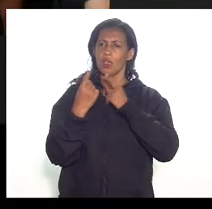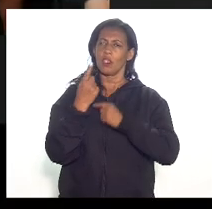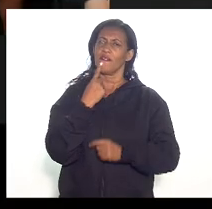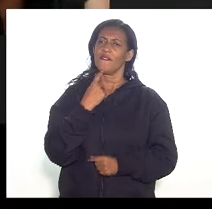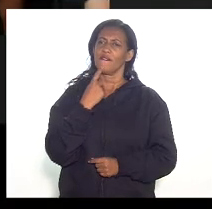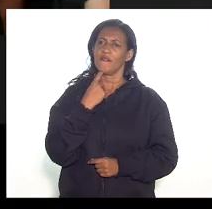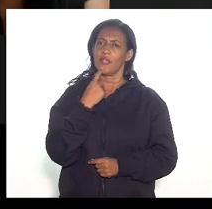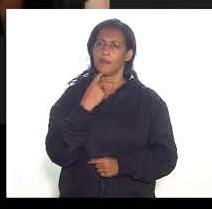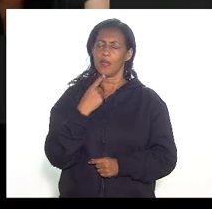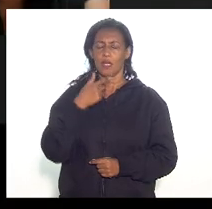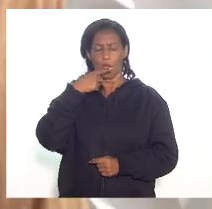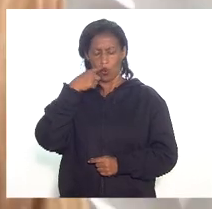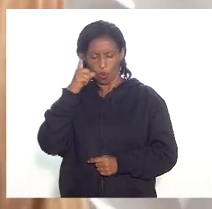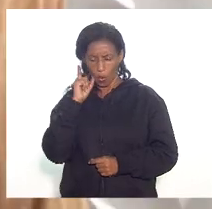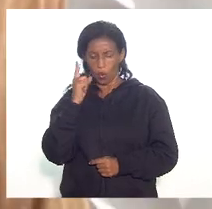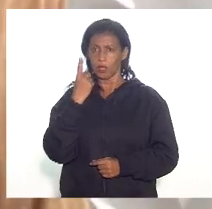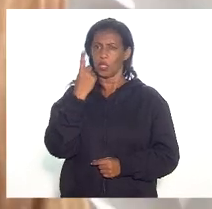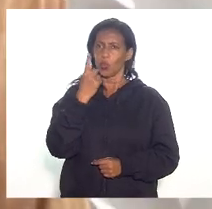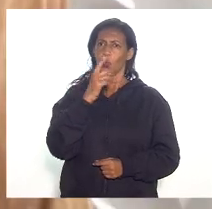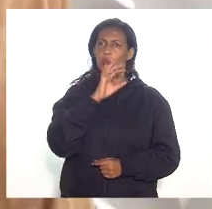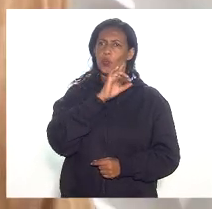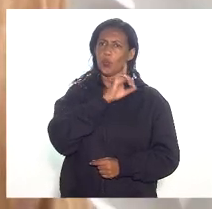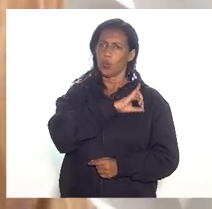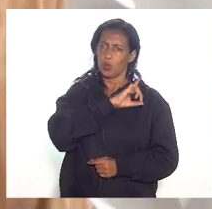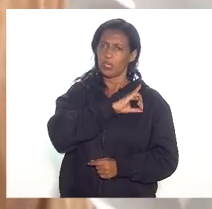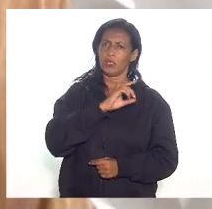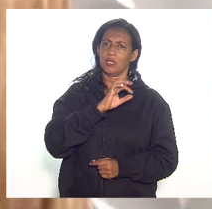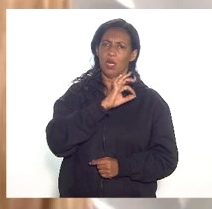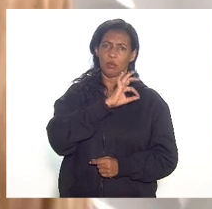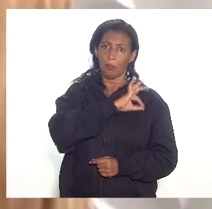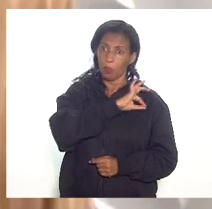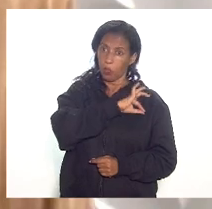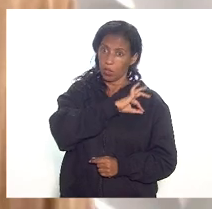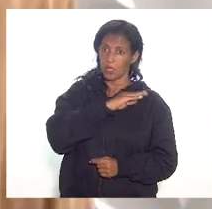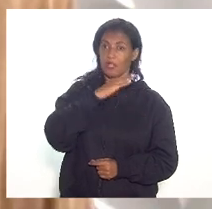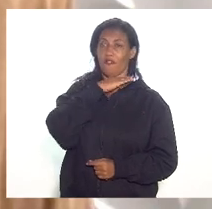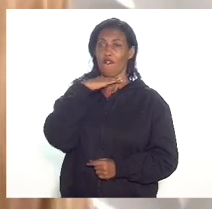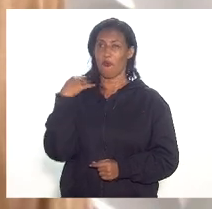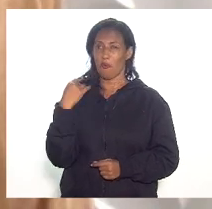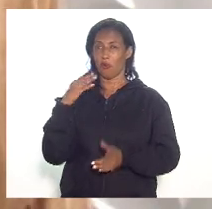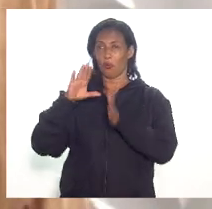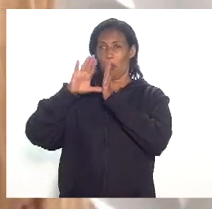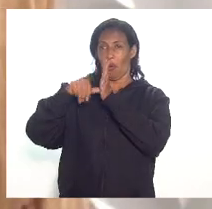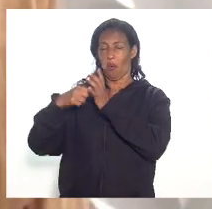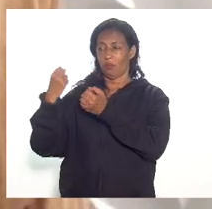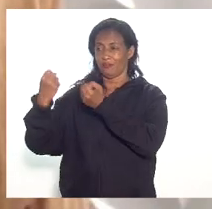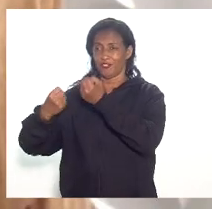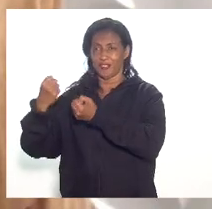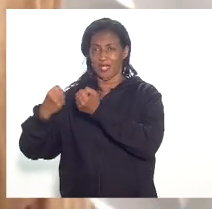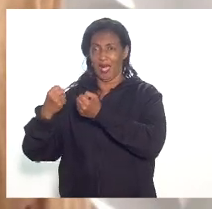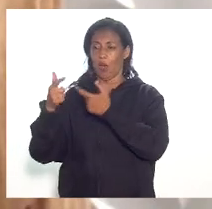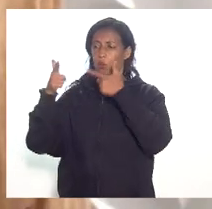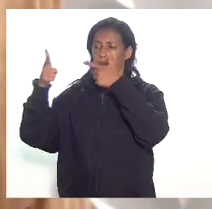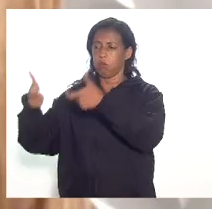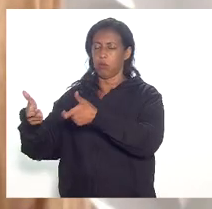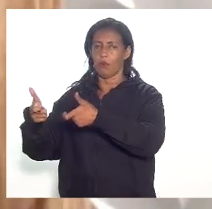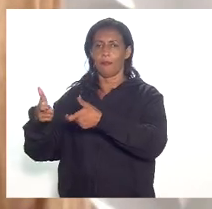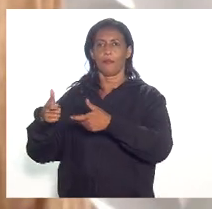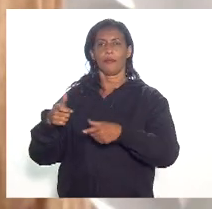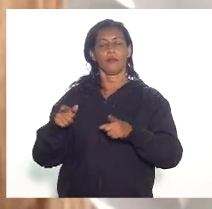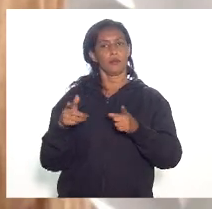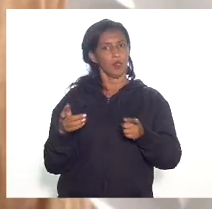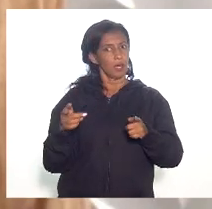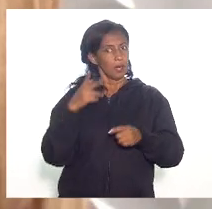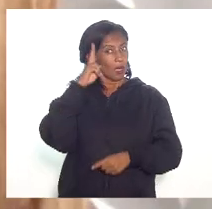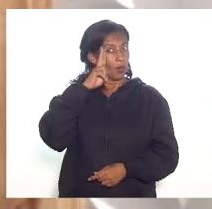ontem um policial militar foi morto em razão de um roubo de veículo quero lembrar que a polícia civil e a